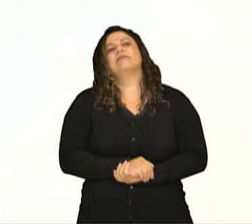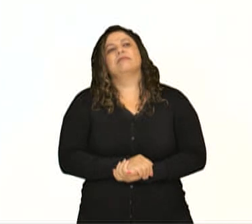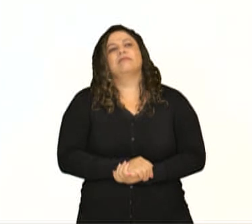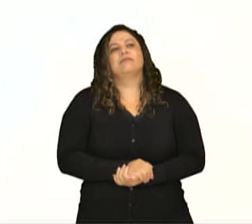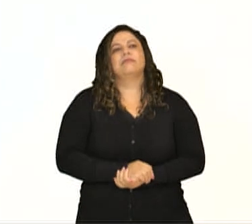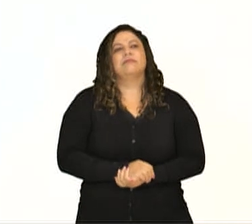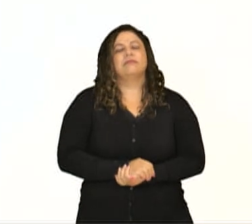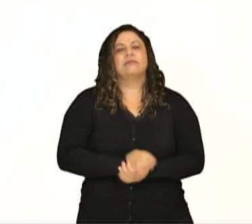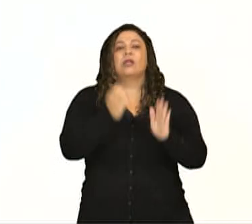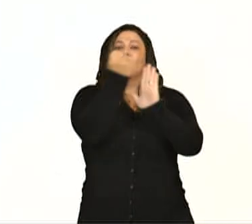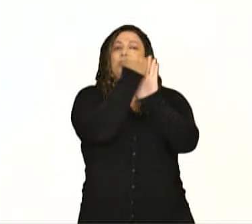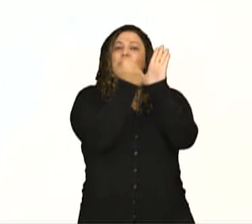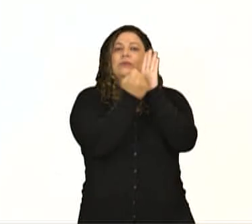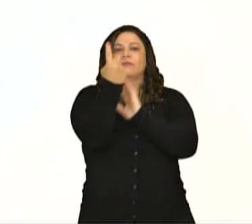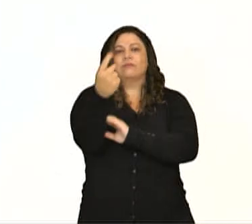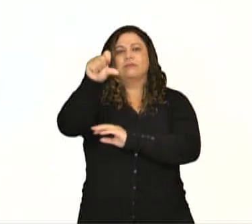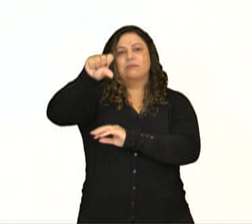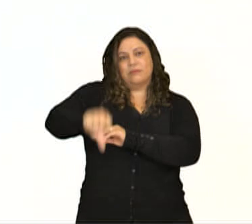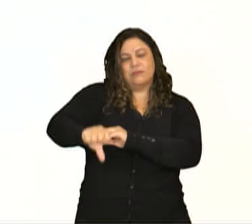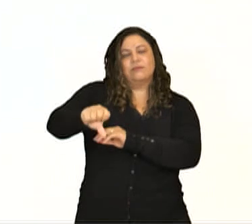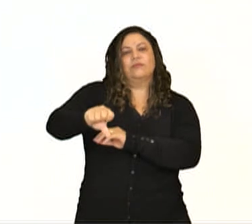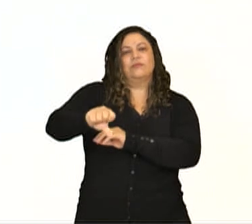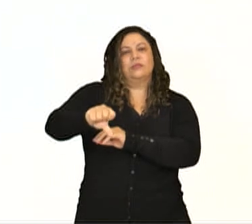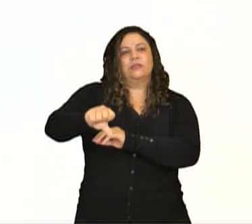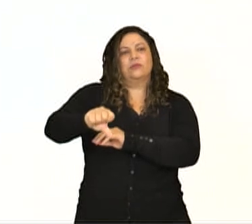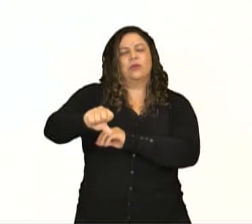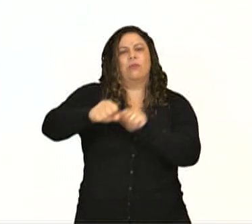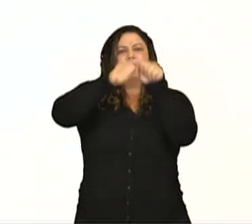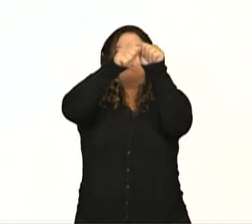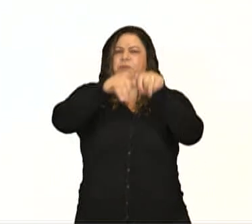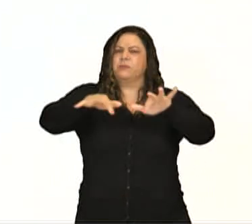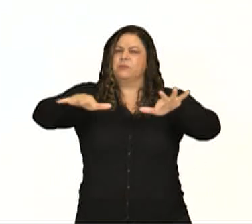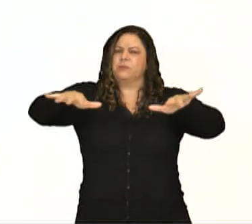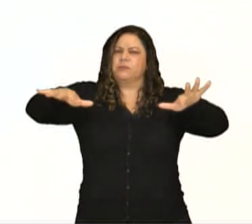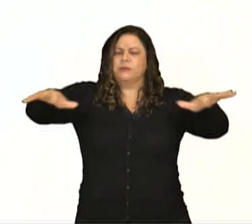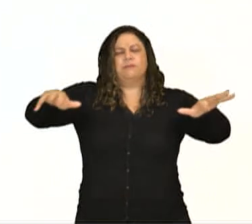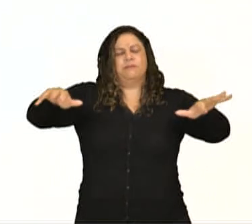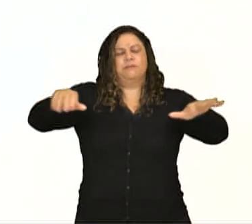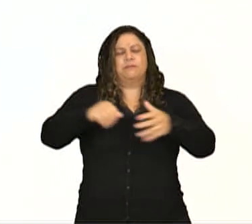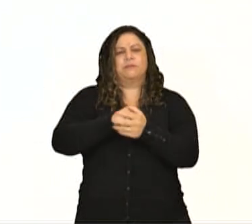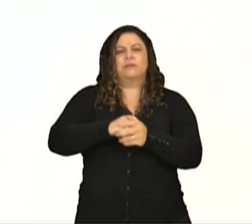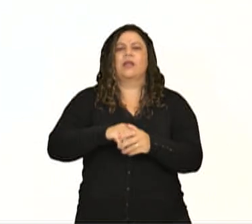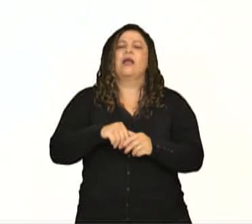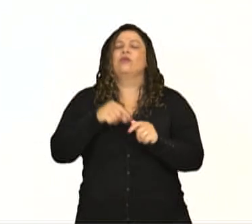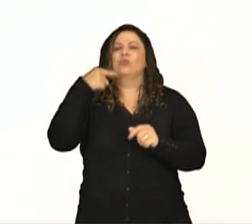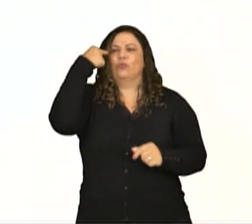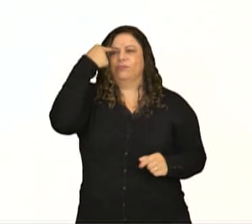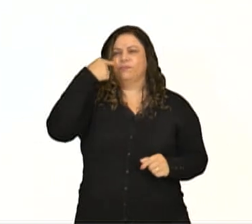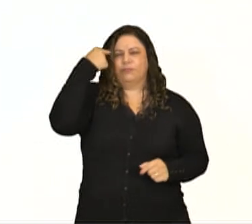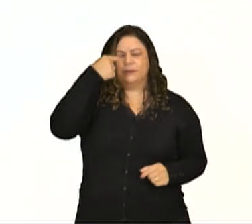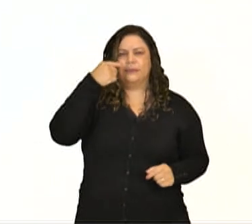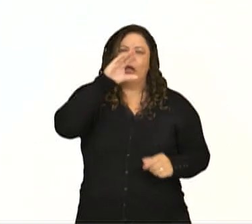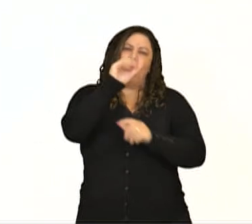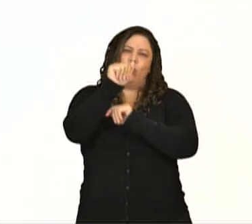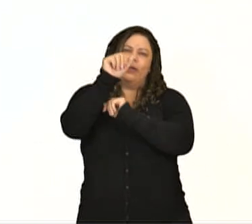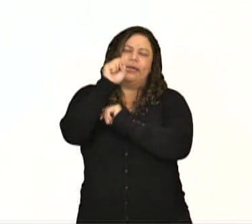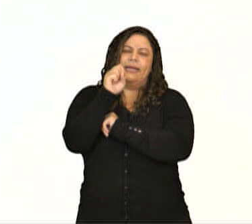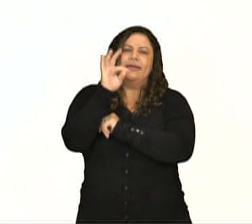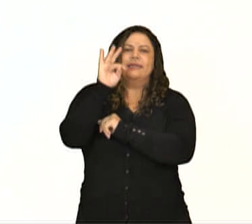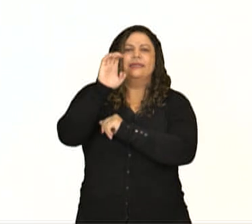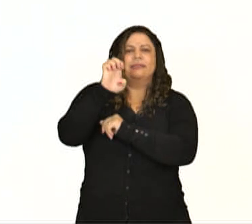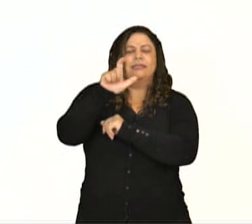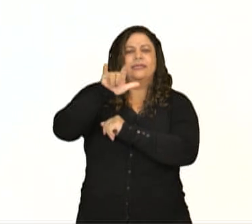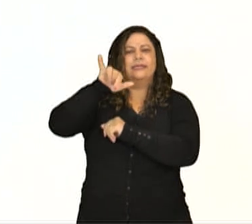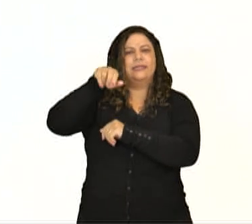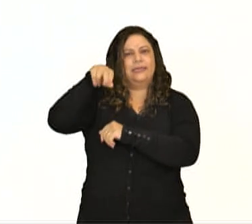Então, no século XIX, ela tomou quase todos os países falantes do castelhano na América Latina. Então, ela é uma dança que ela deixou aquele